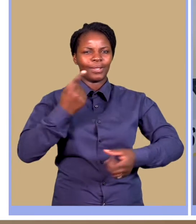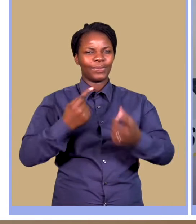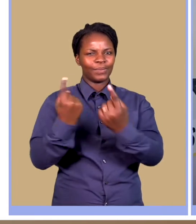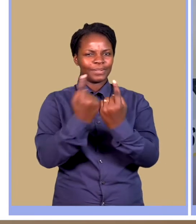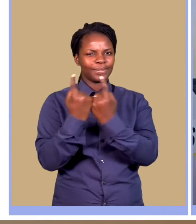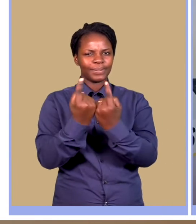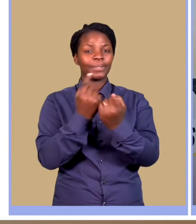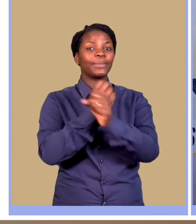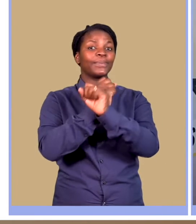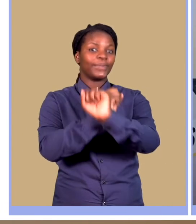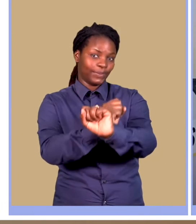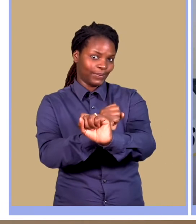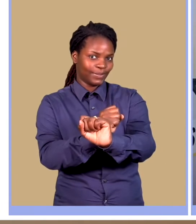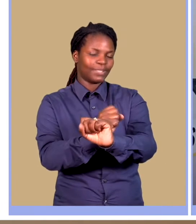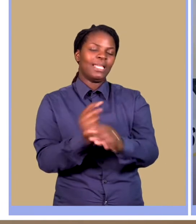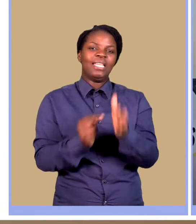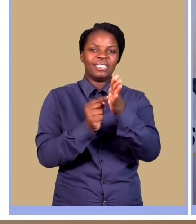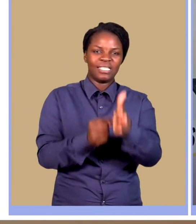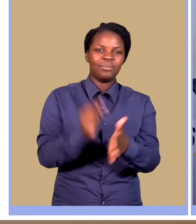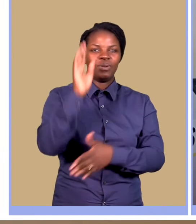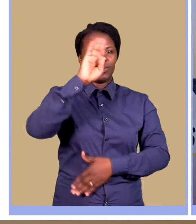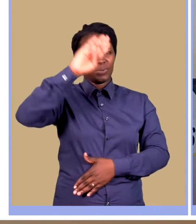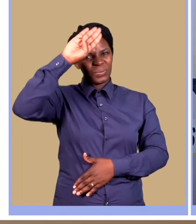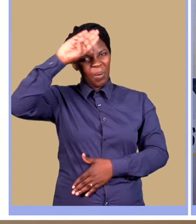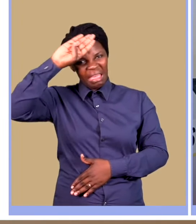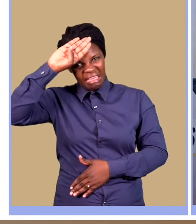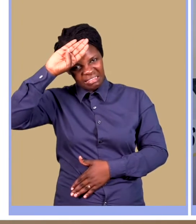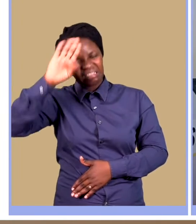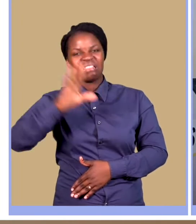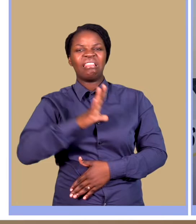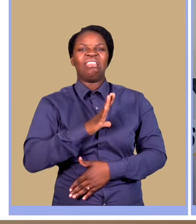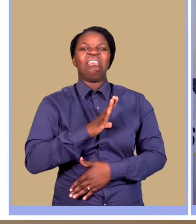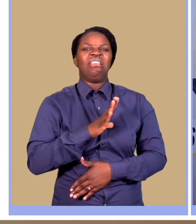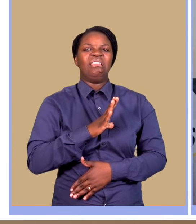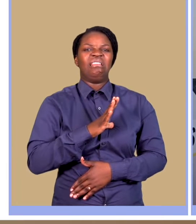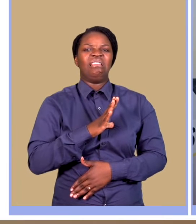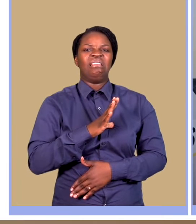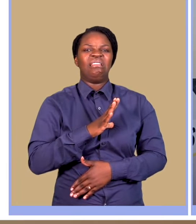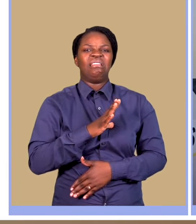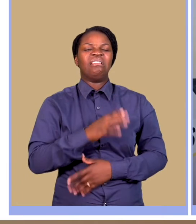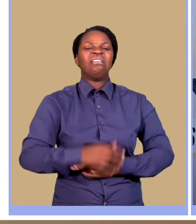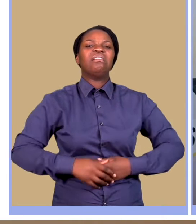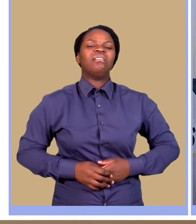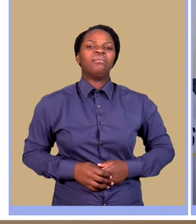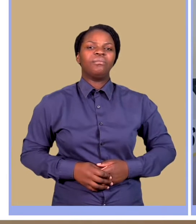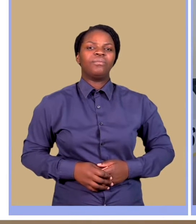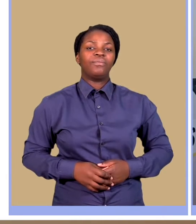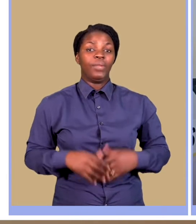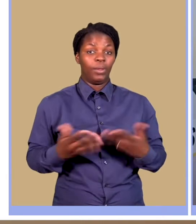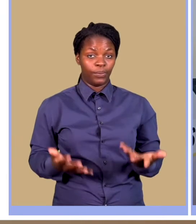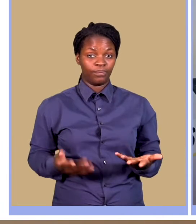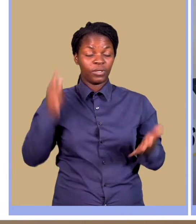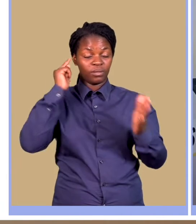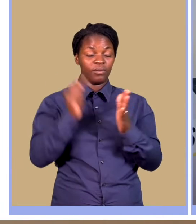doenças, nós chamamos de doenças hídricas. Então, tocando já no ponto da ação climática, primeiro temos que saber que a